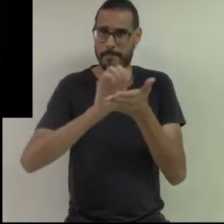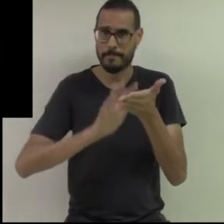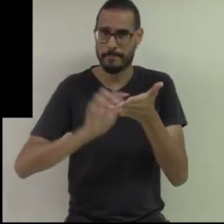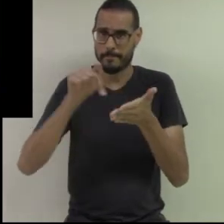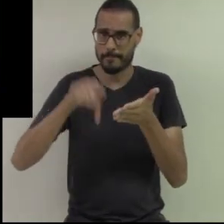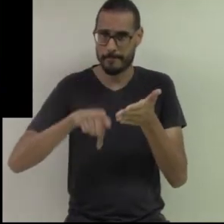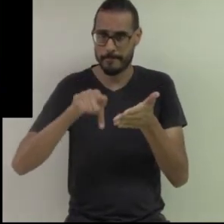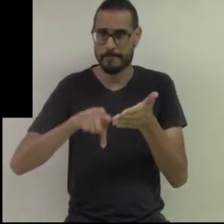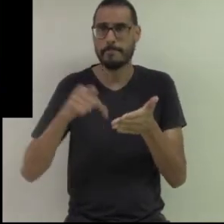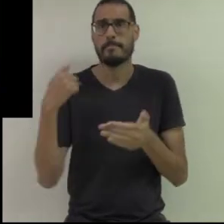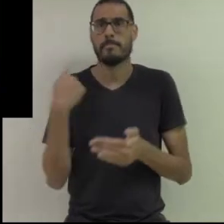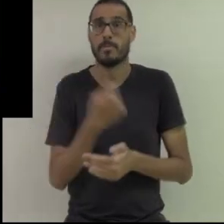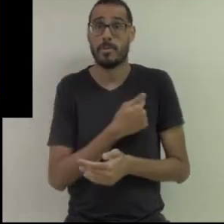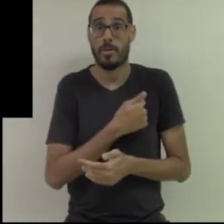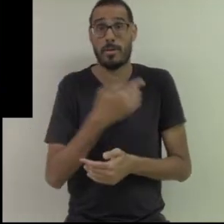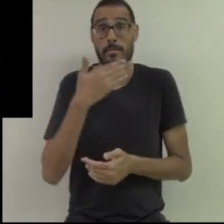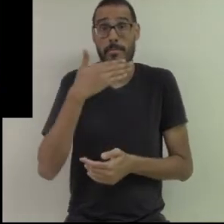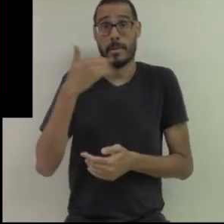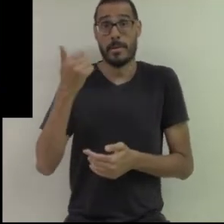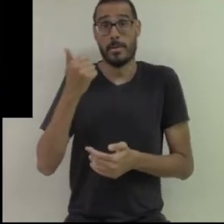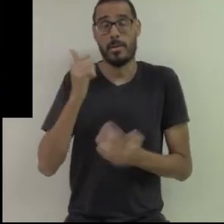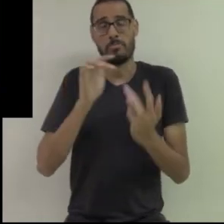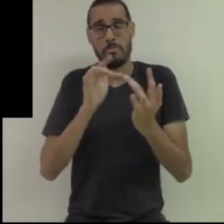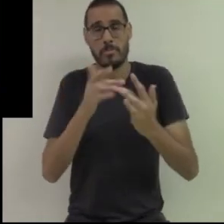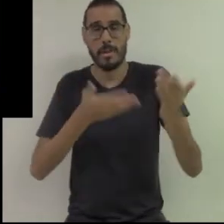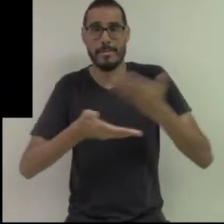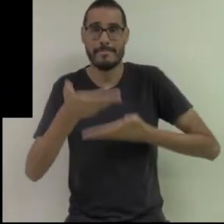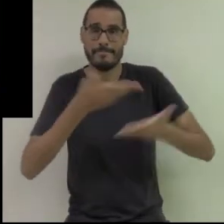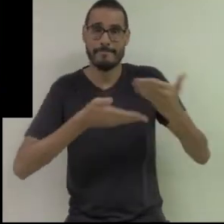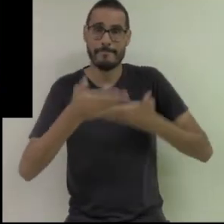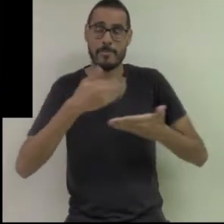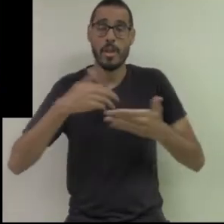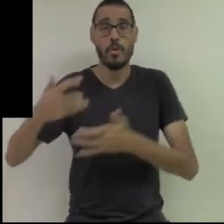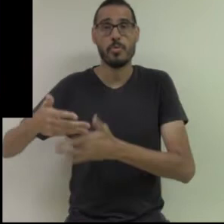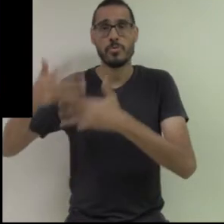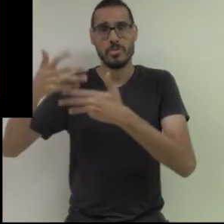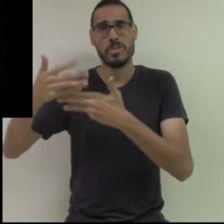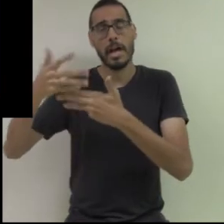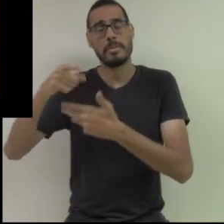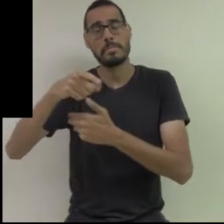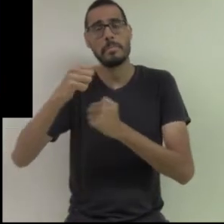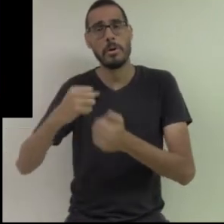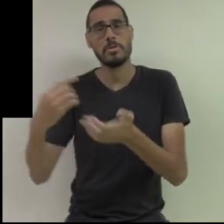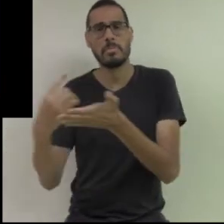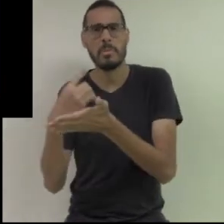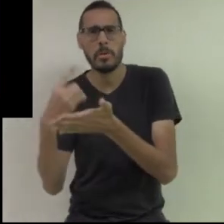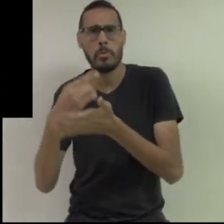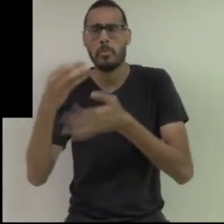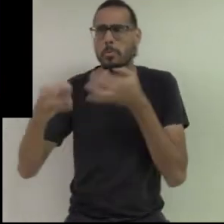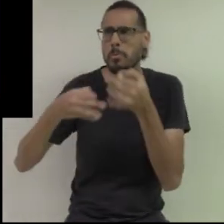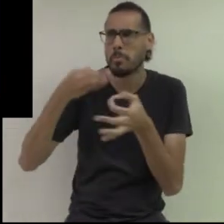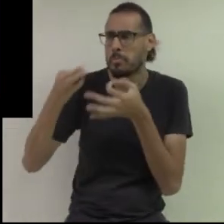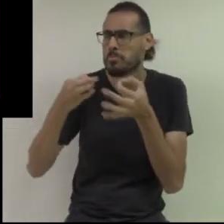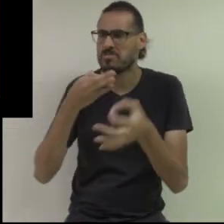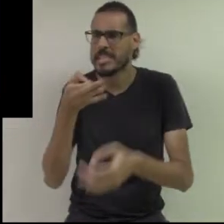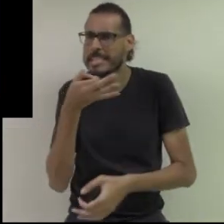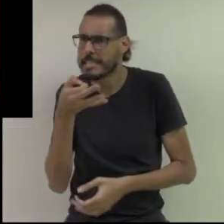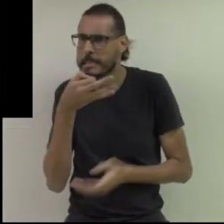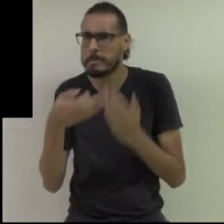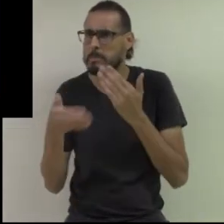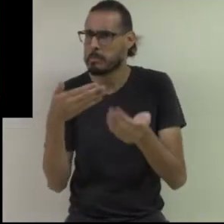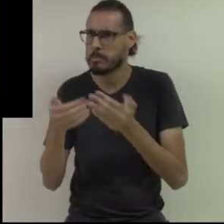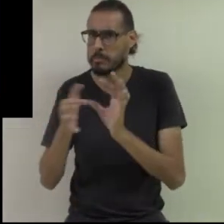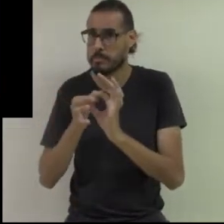evento, para que o nosso contato seja melhor e conseguirmos interagir, deixaremos o chat aberto para perguntas, considerações, críticas e